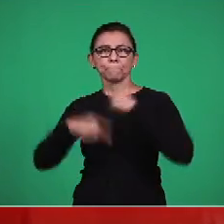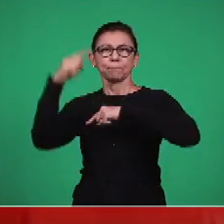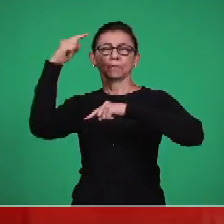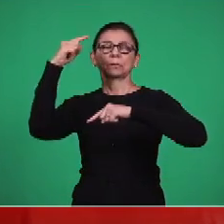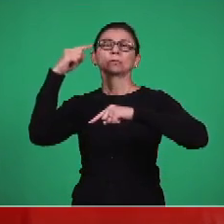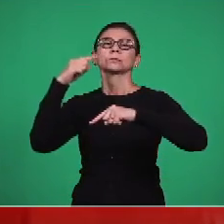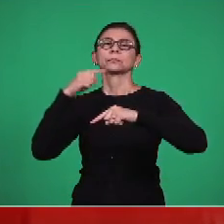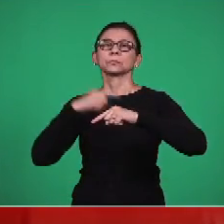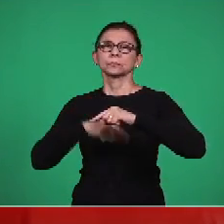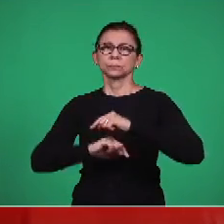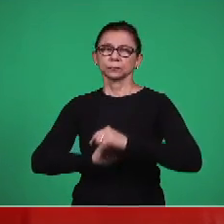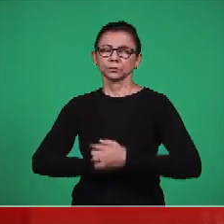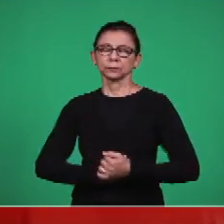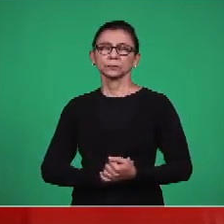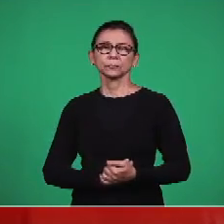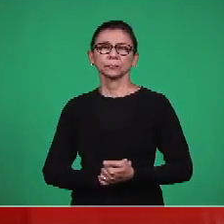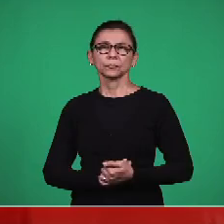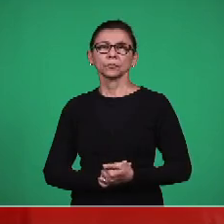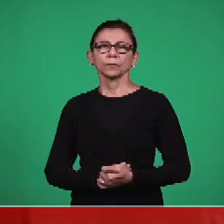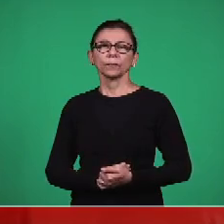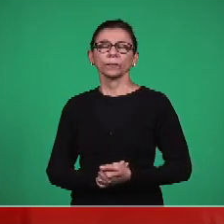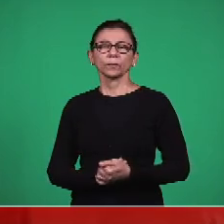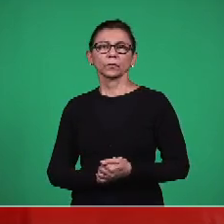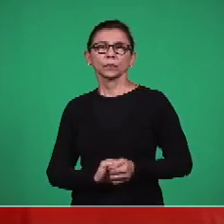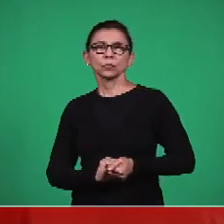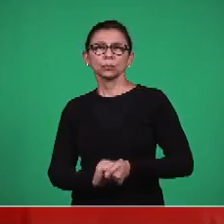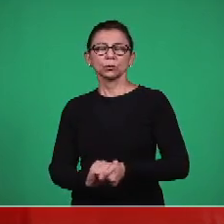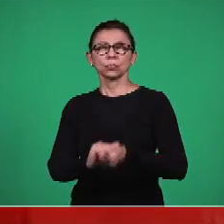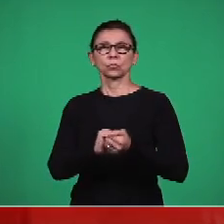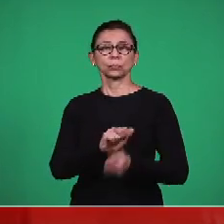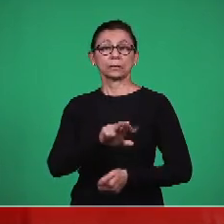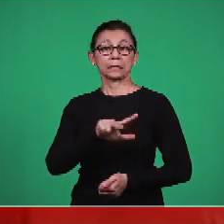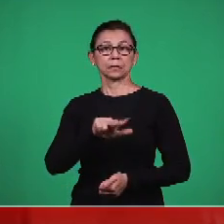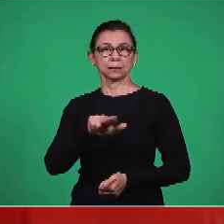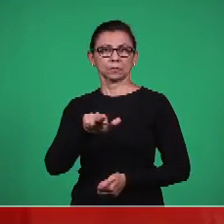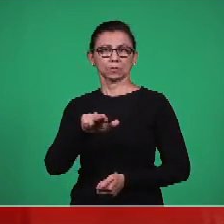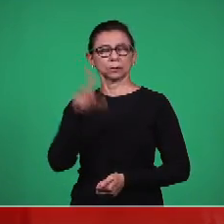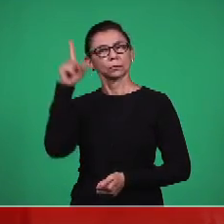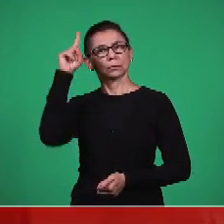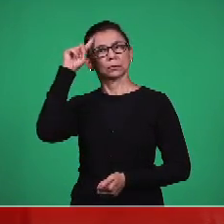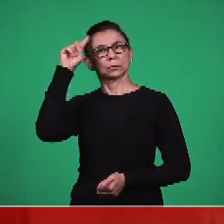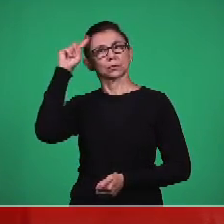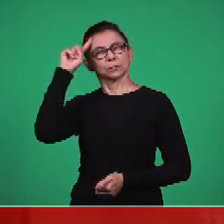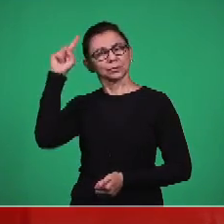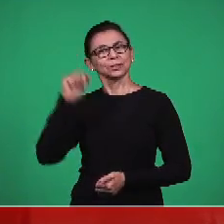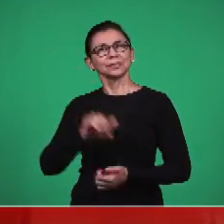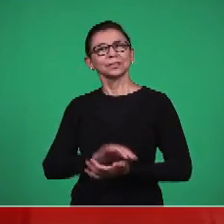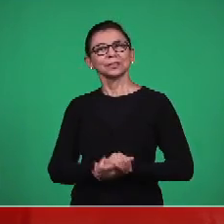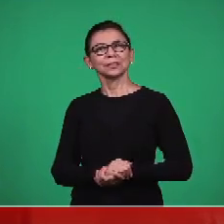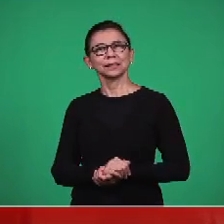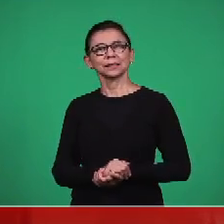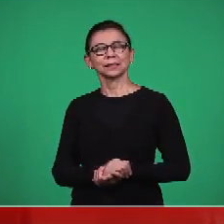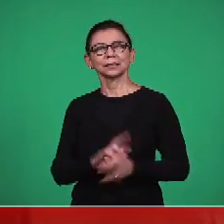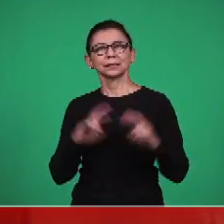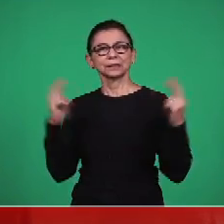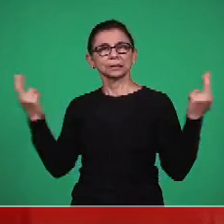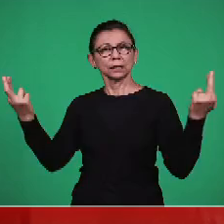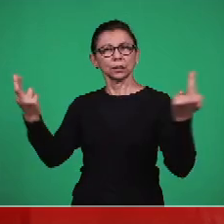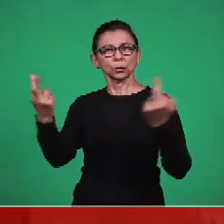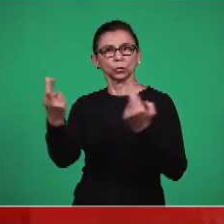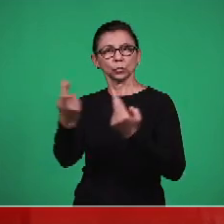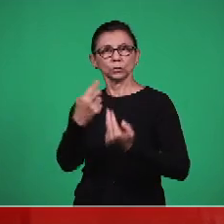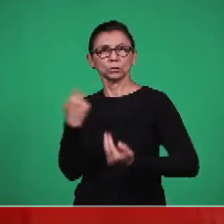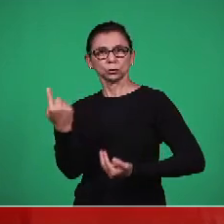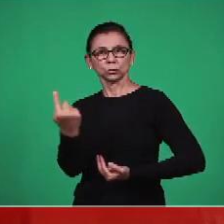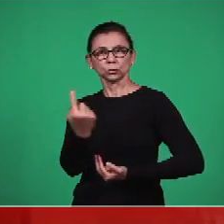de corpo com esses nossos irmãos que a cada dia se agregam no conhecimento, no entendimento e no